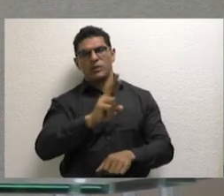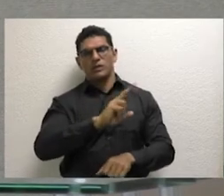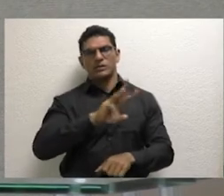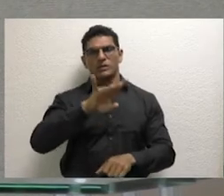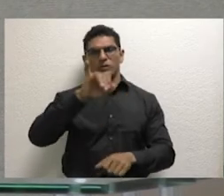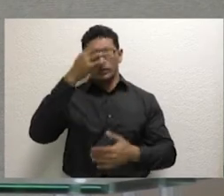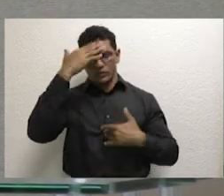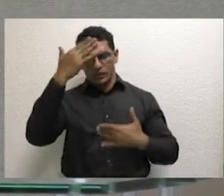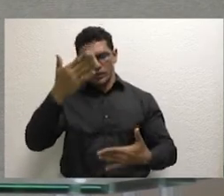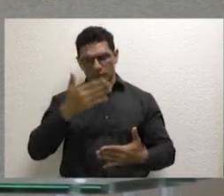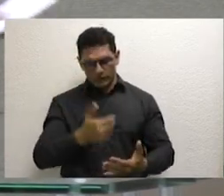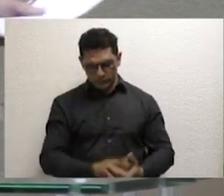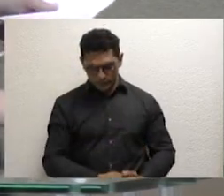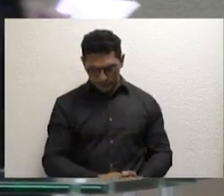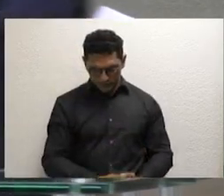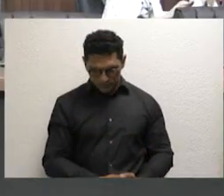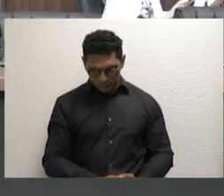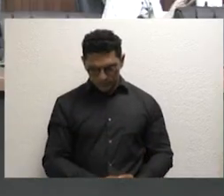muito obrigado